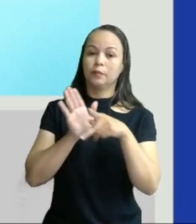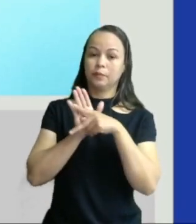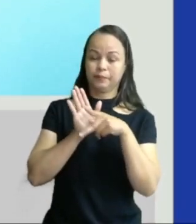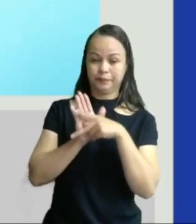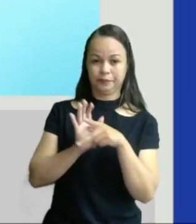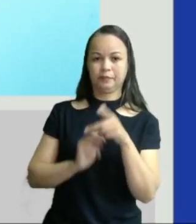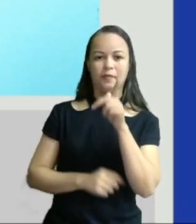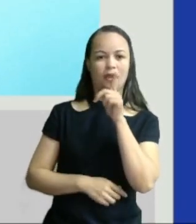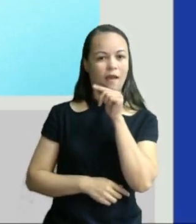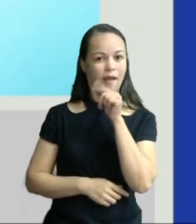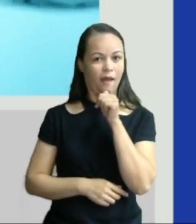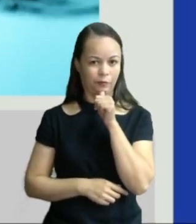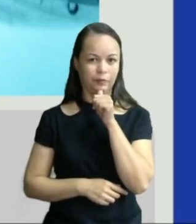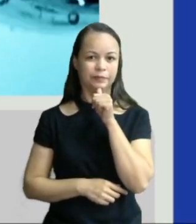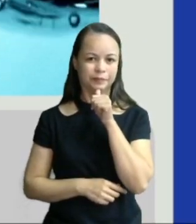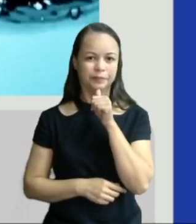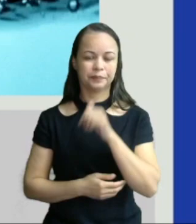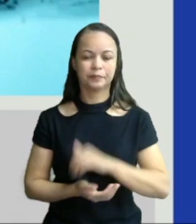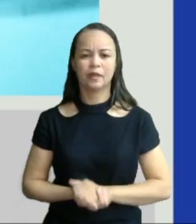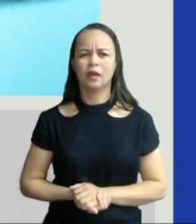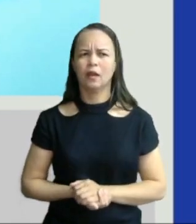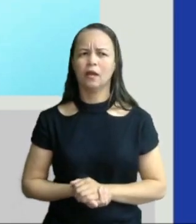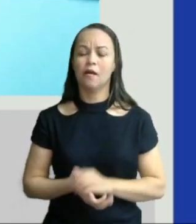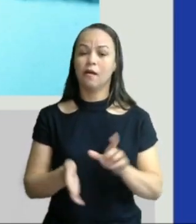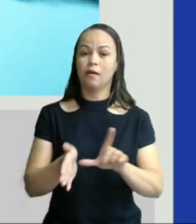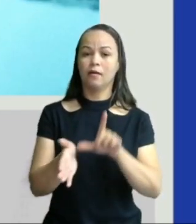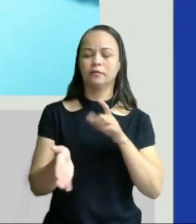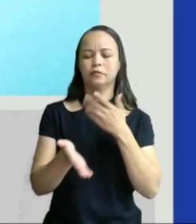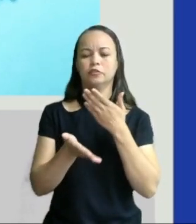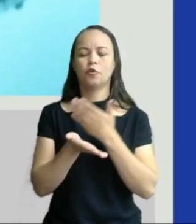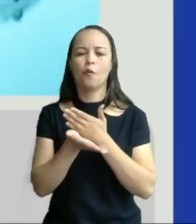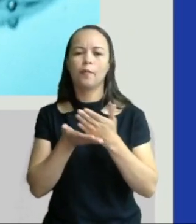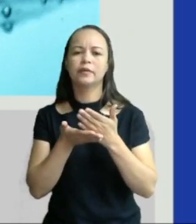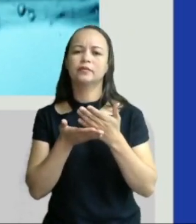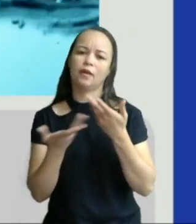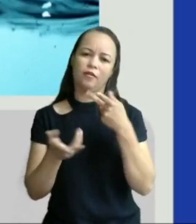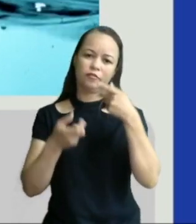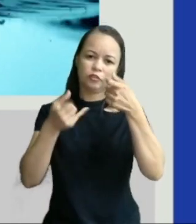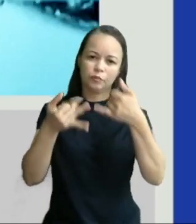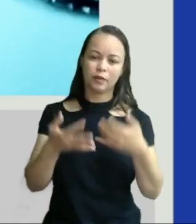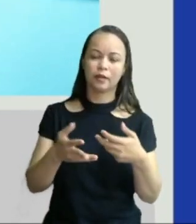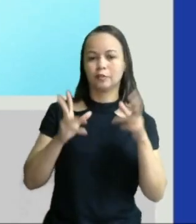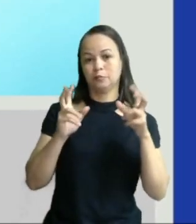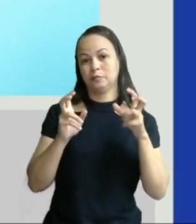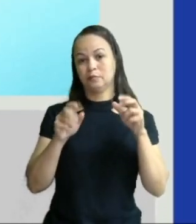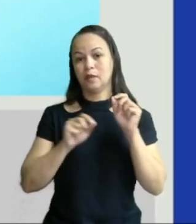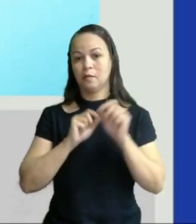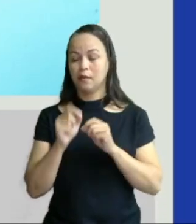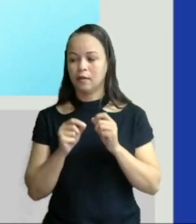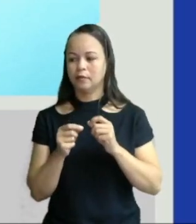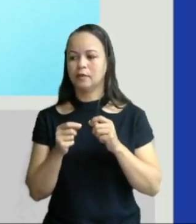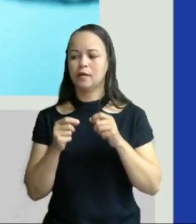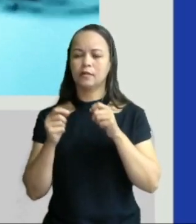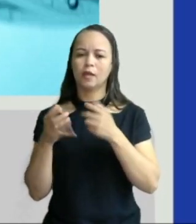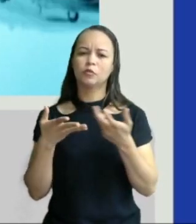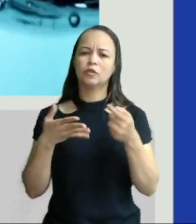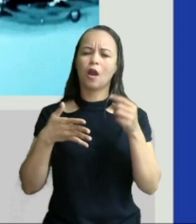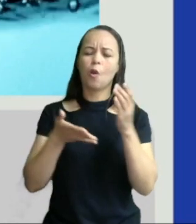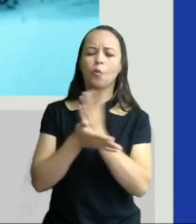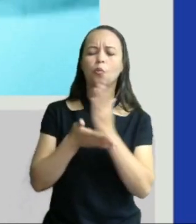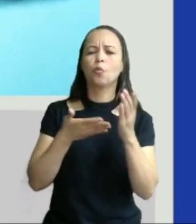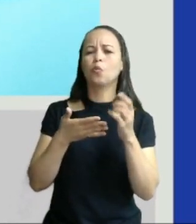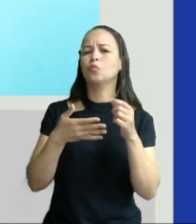Propriedades da água. Mas antes de começar a falar propriamente disso, temos alguns